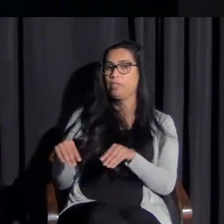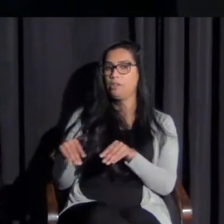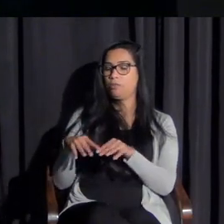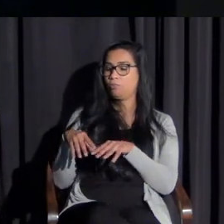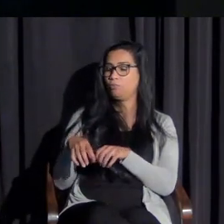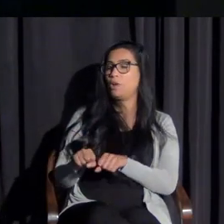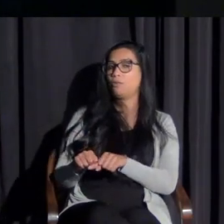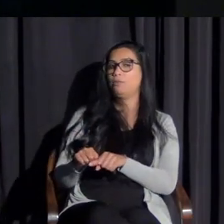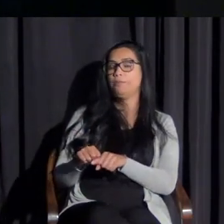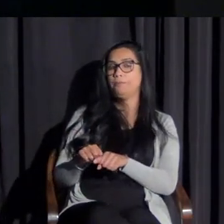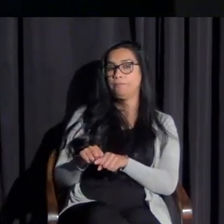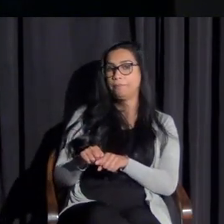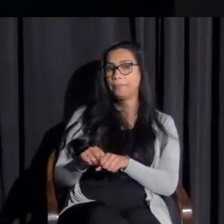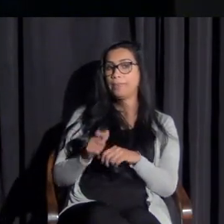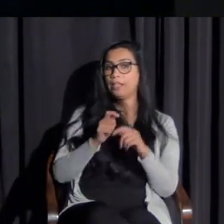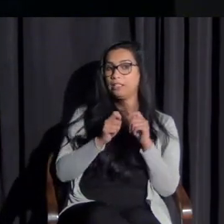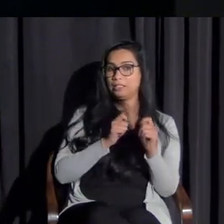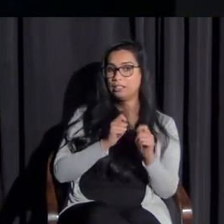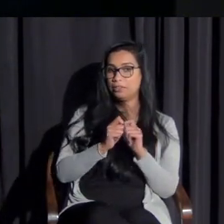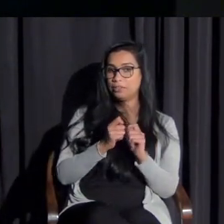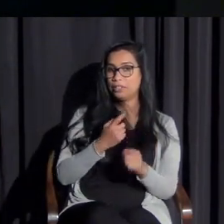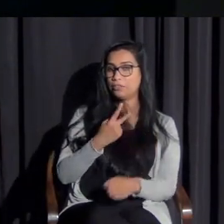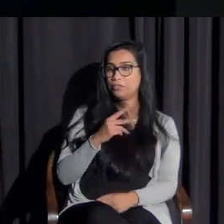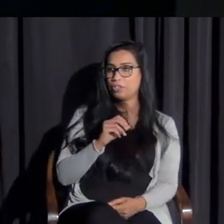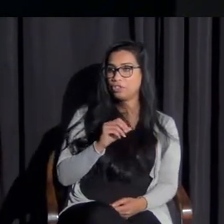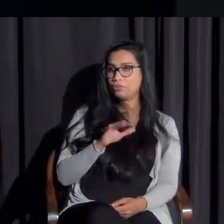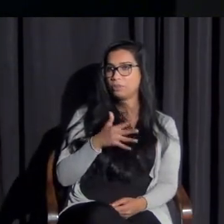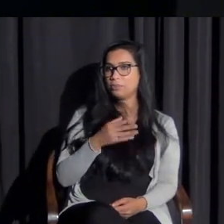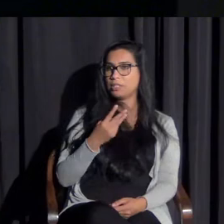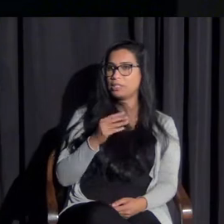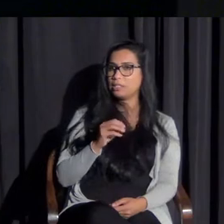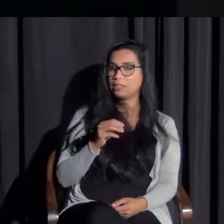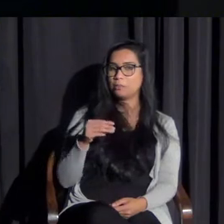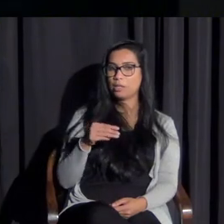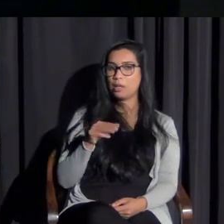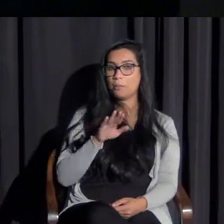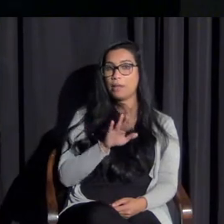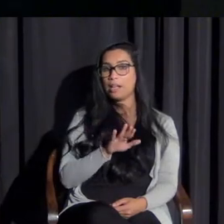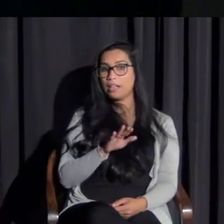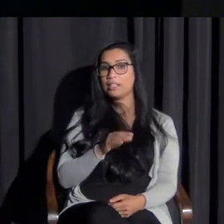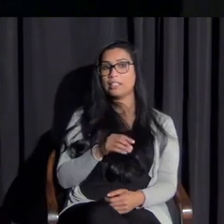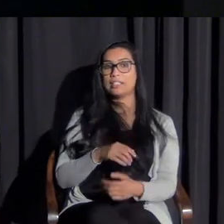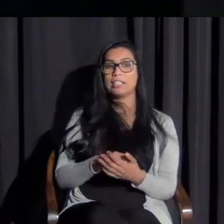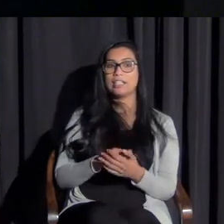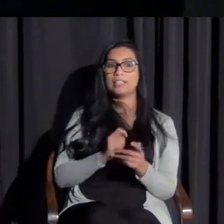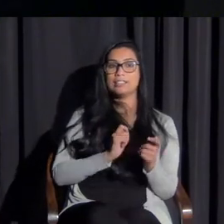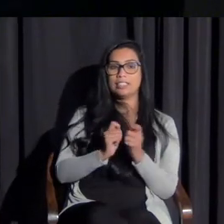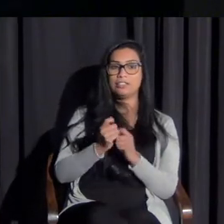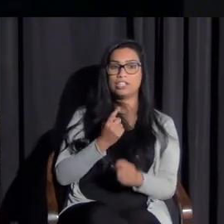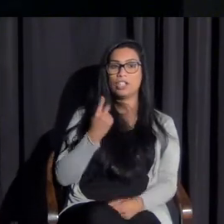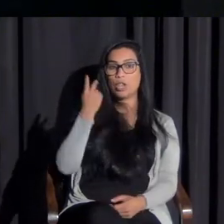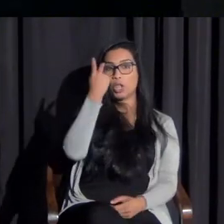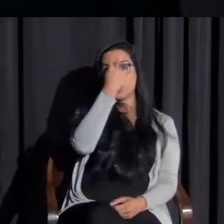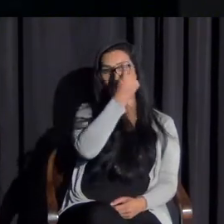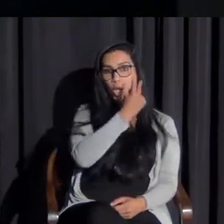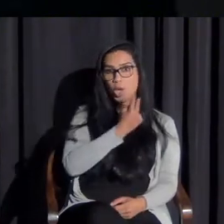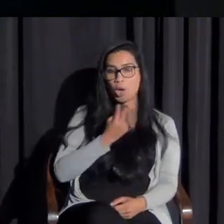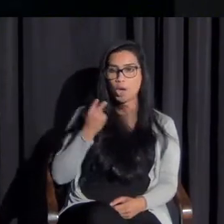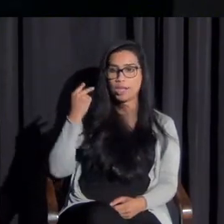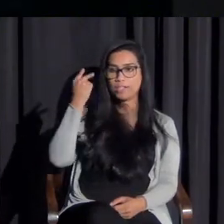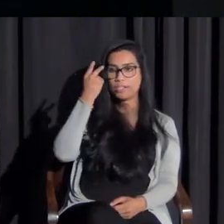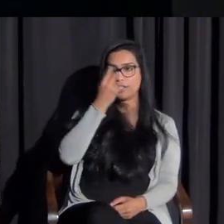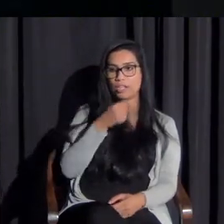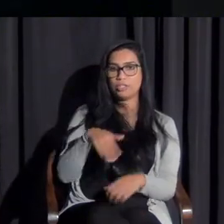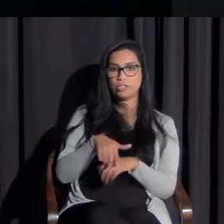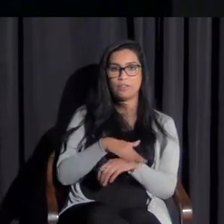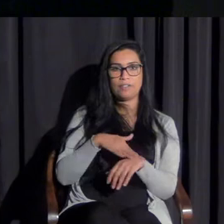era uma entrevista que era para durar mais ou menos, acho que 20, 30 minutos, e a entrevista com ela durou mais de 2 horas. Nós ficamos, né,